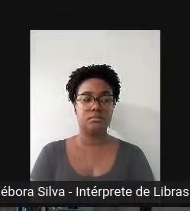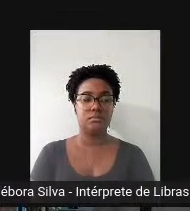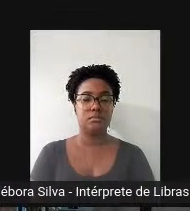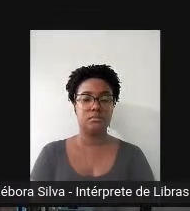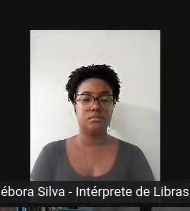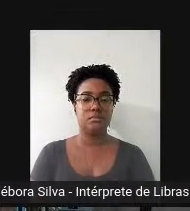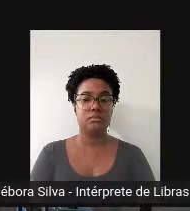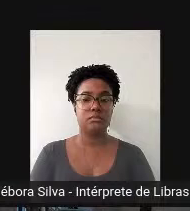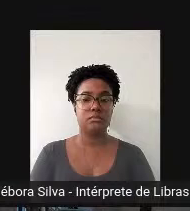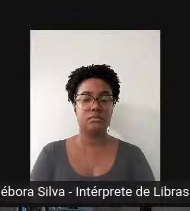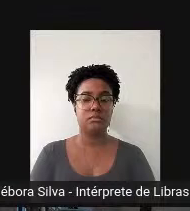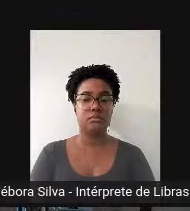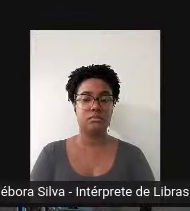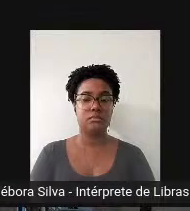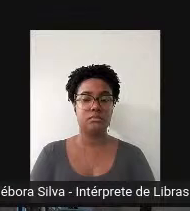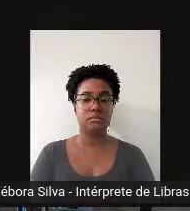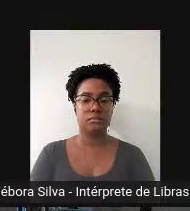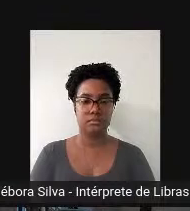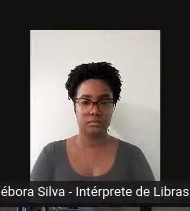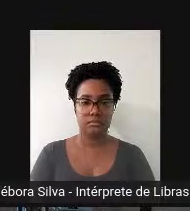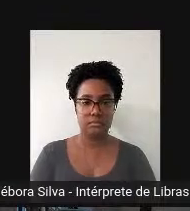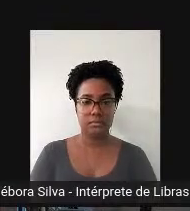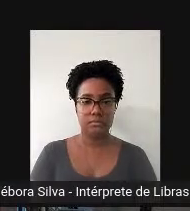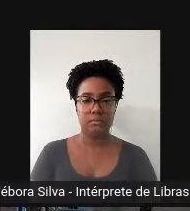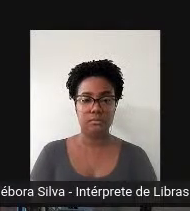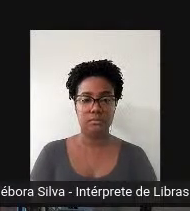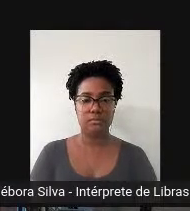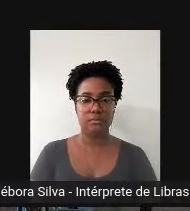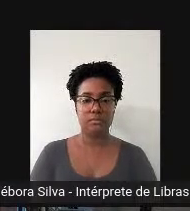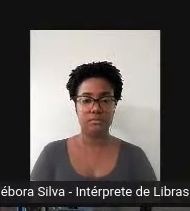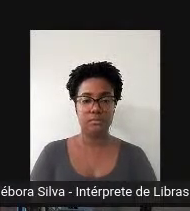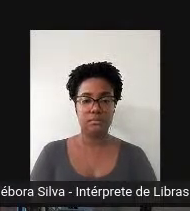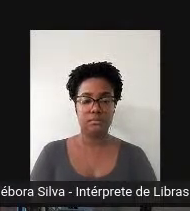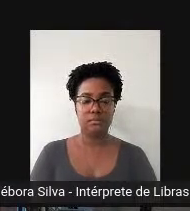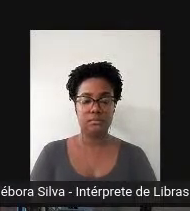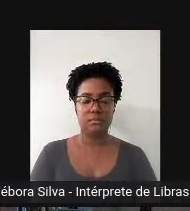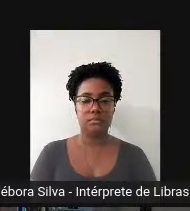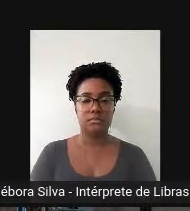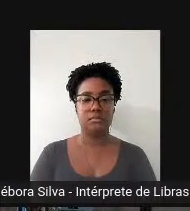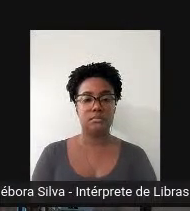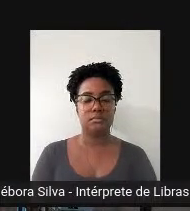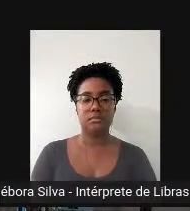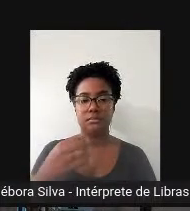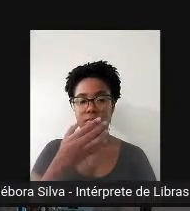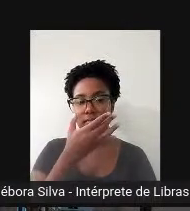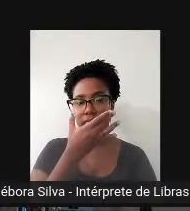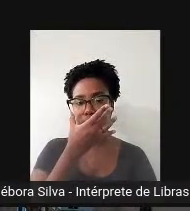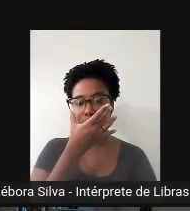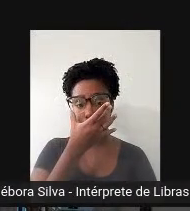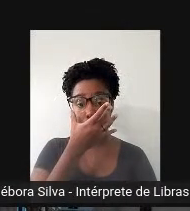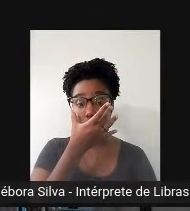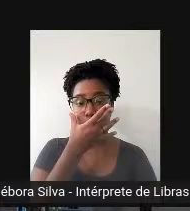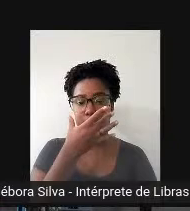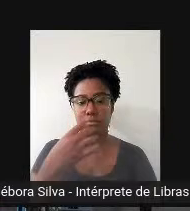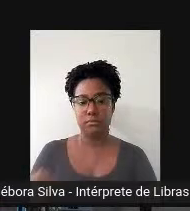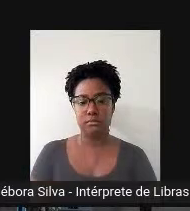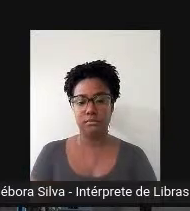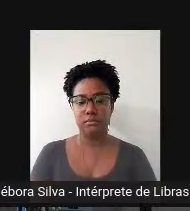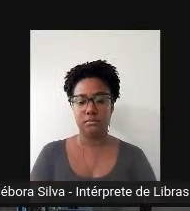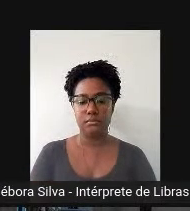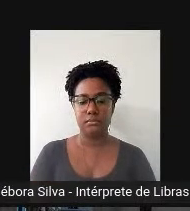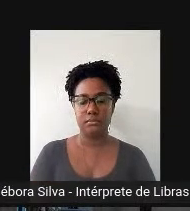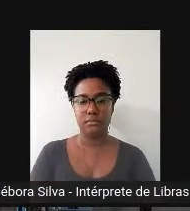adequada não deverá, portanto, ser interpretado em um sentido estrito ou restritivo, que o equaciona em termos de um pacote mínimo de